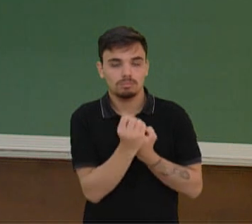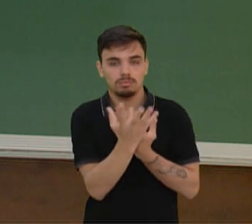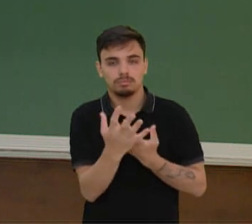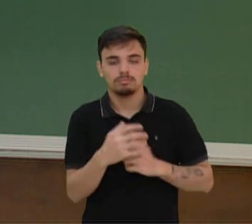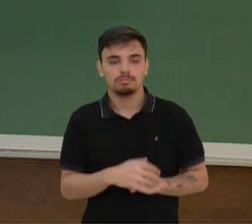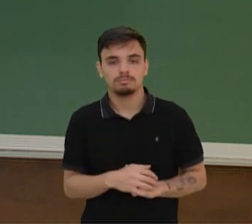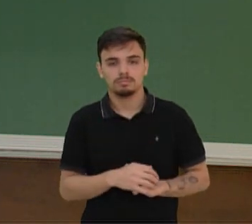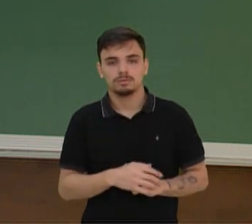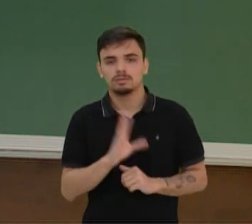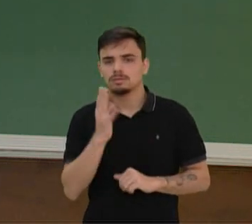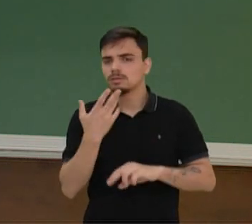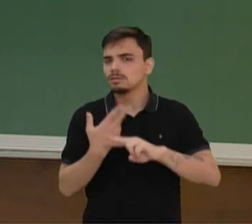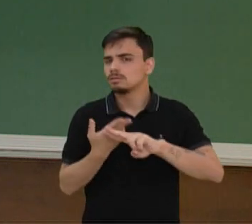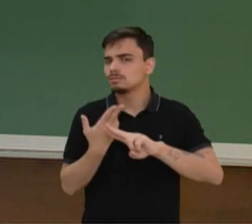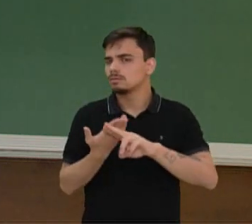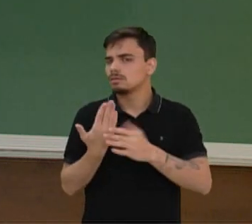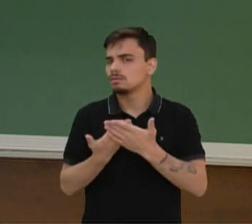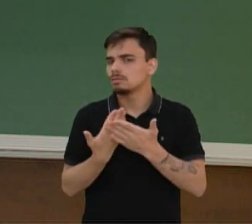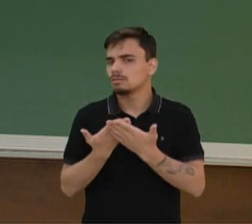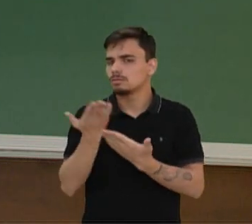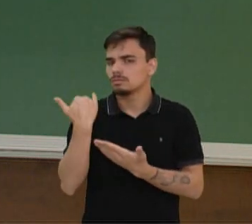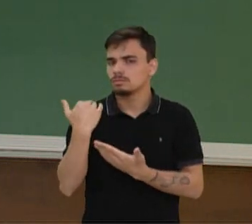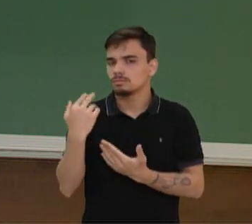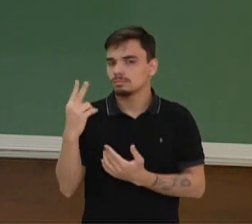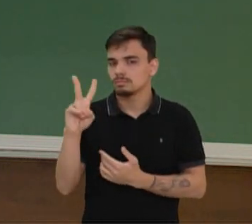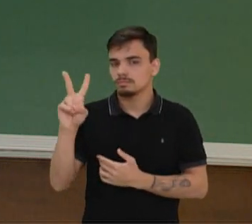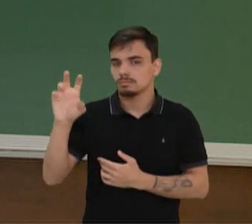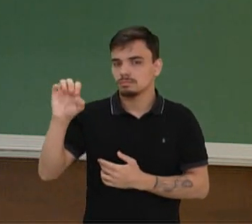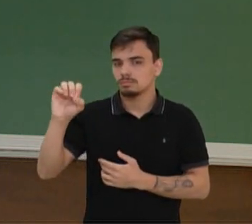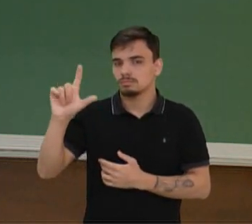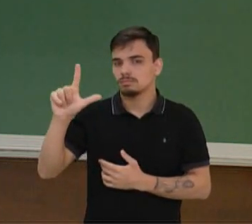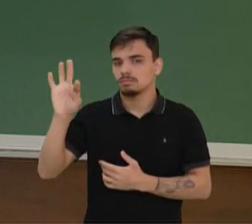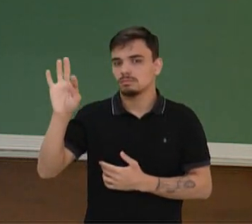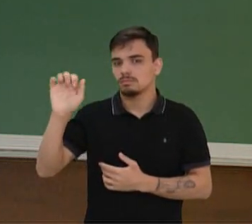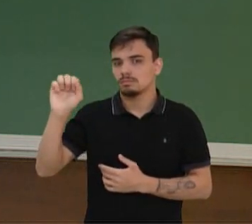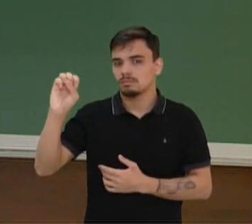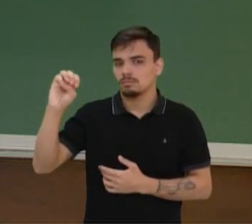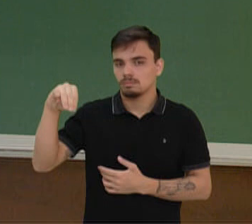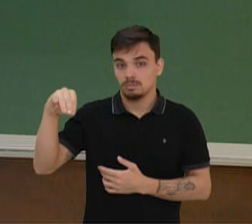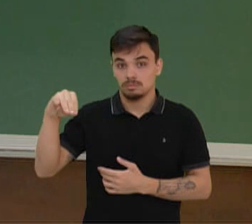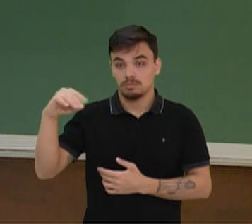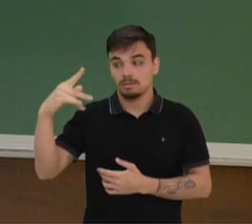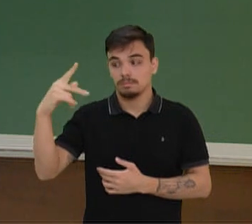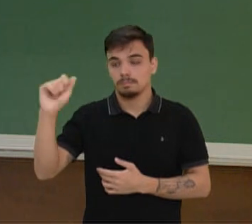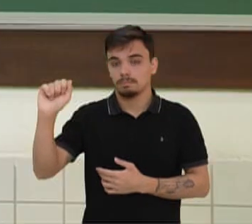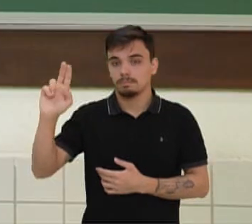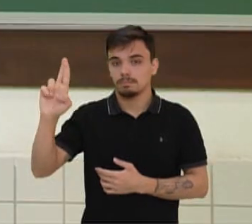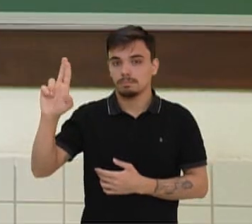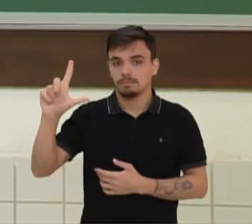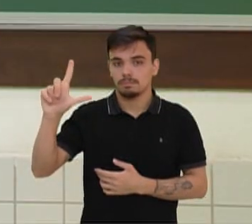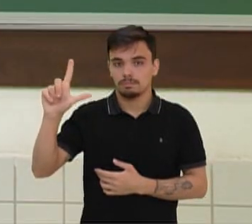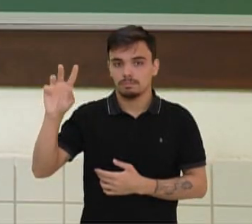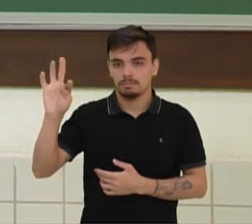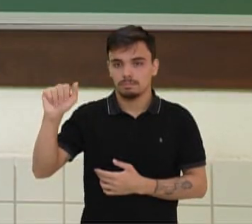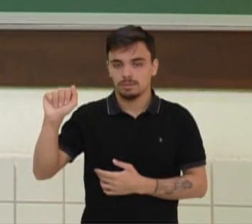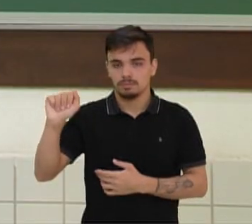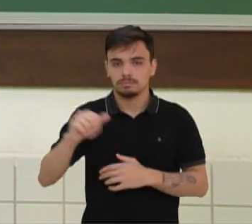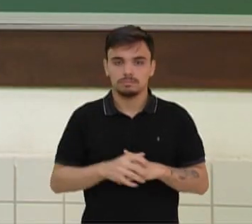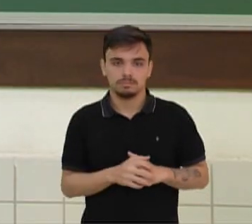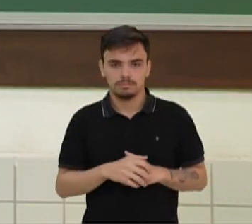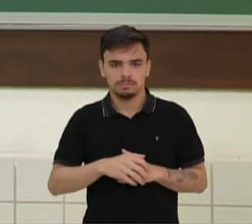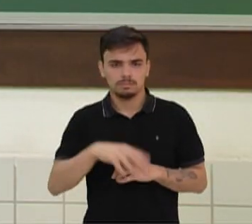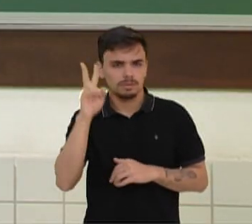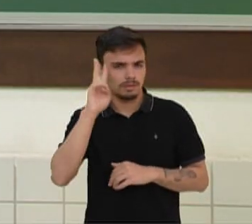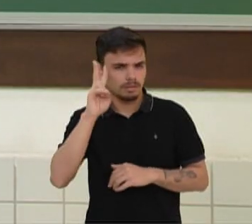que a gente estudou? Volta à pauta. Não foi isso? Então, quando eu uso a